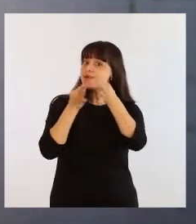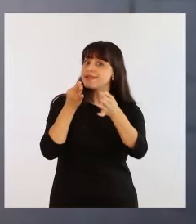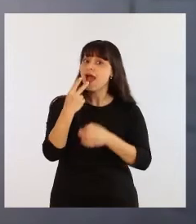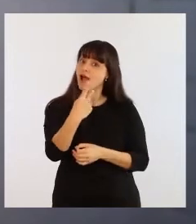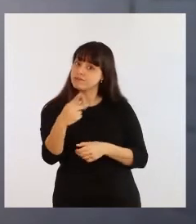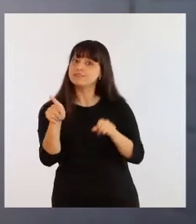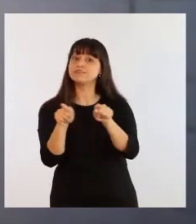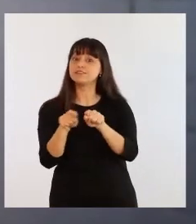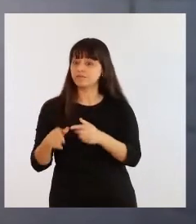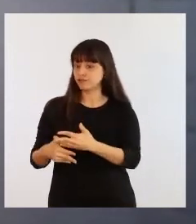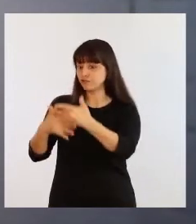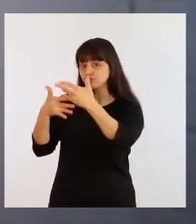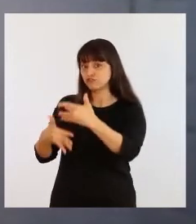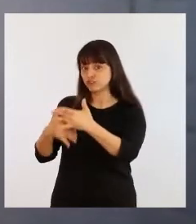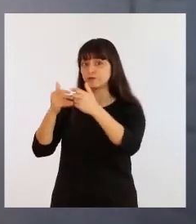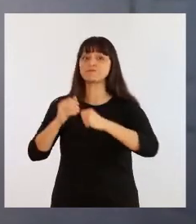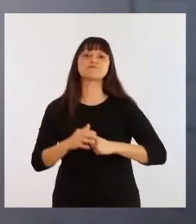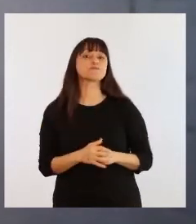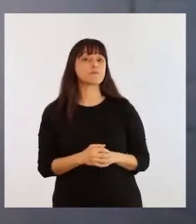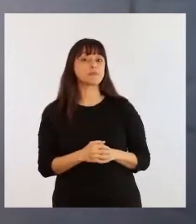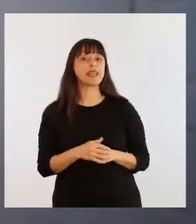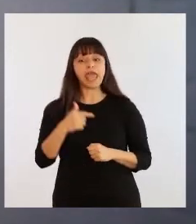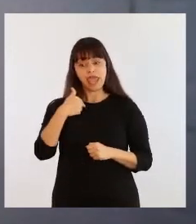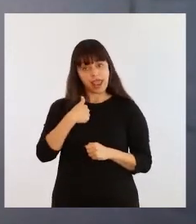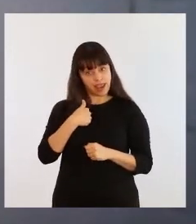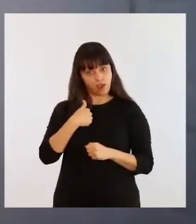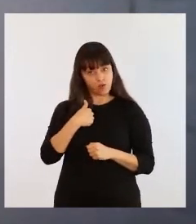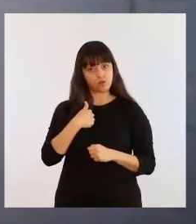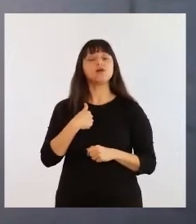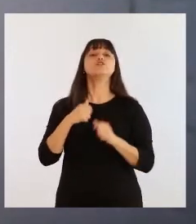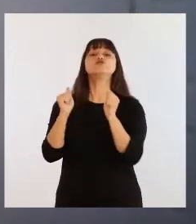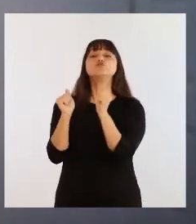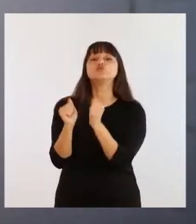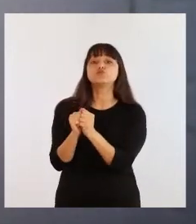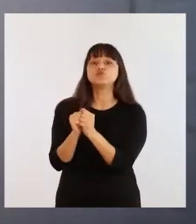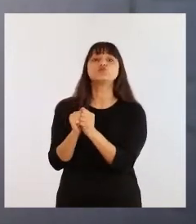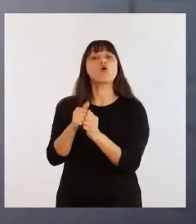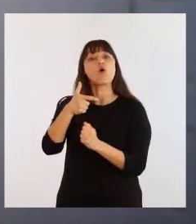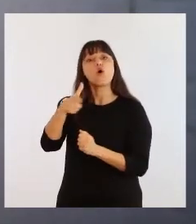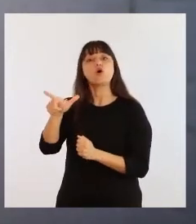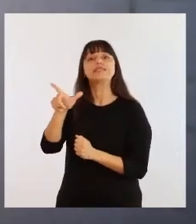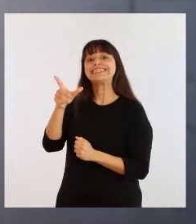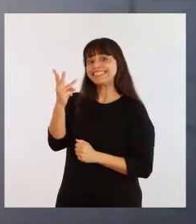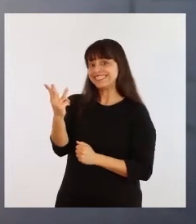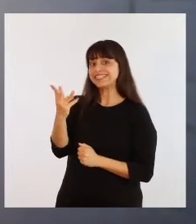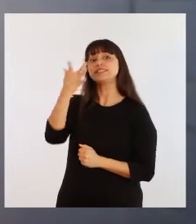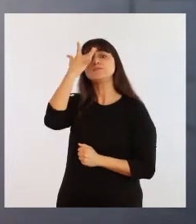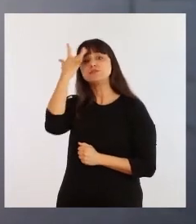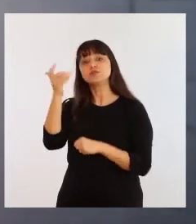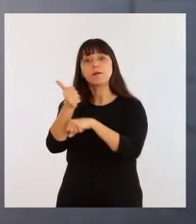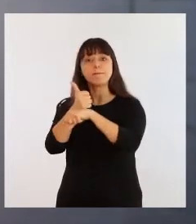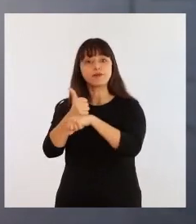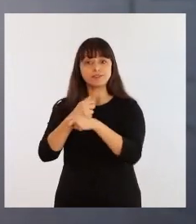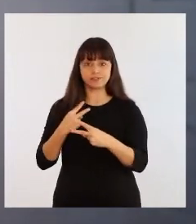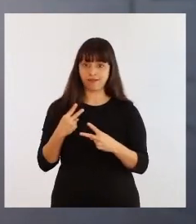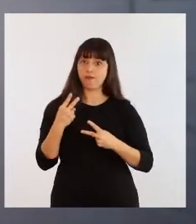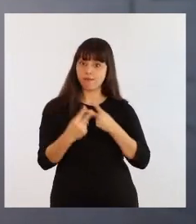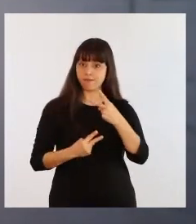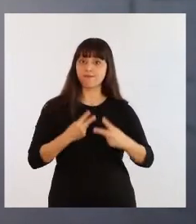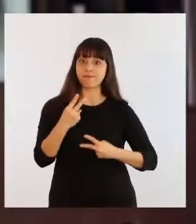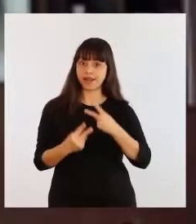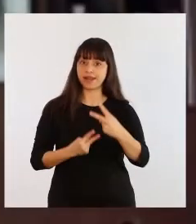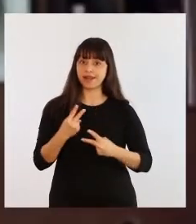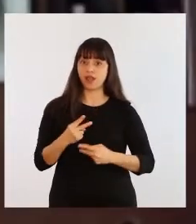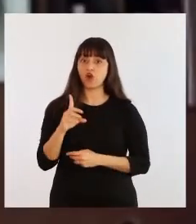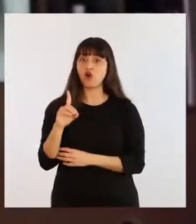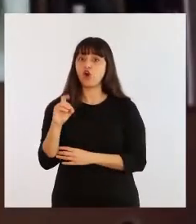transmissão. Além de mim, vão participar hoje da nossa live também outras três profissionais da Fundação Bienal: a